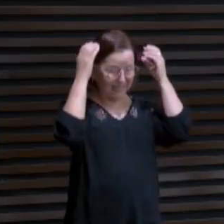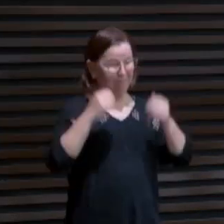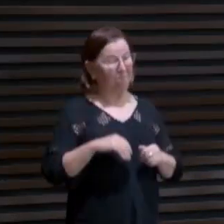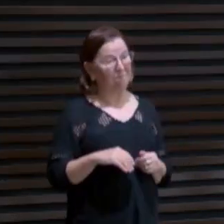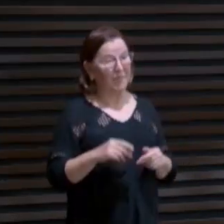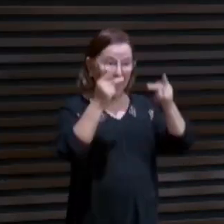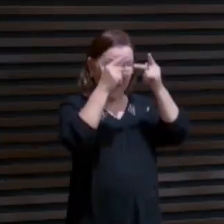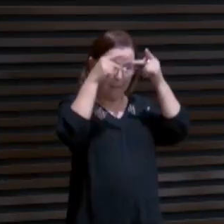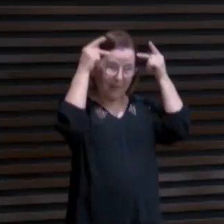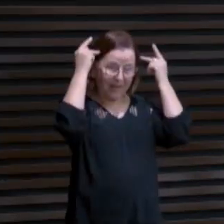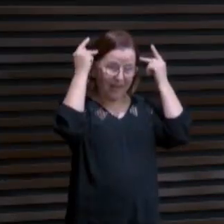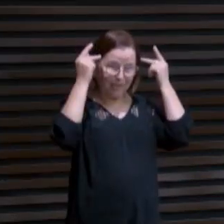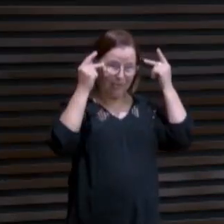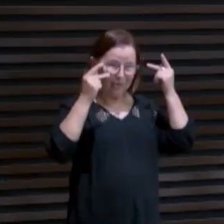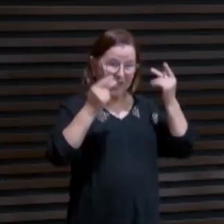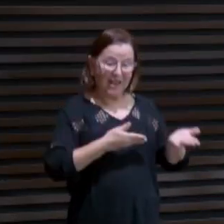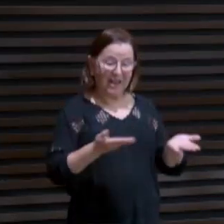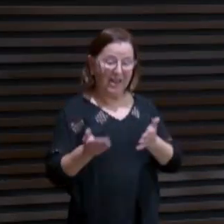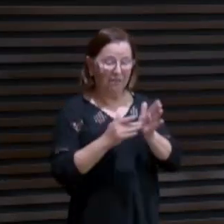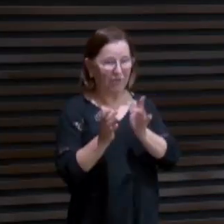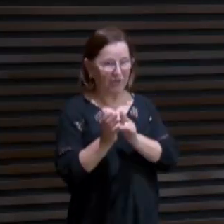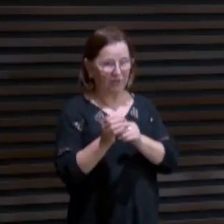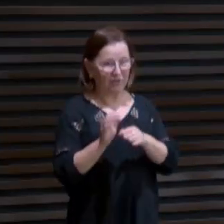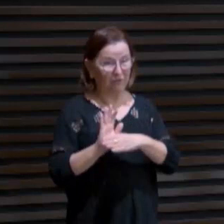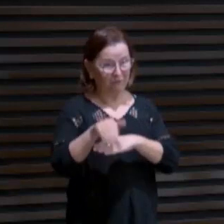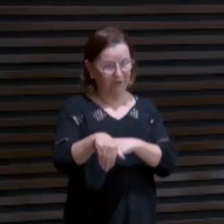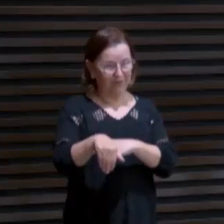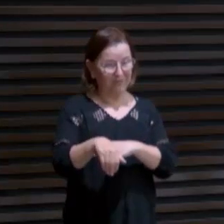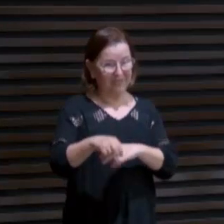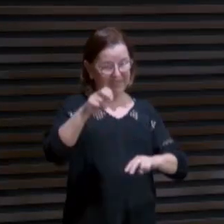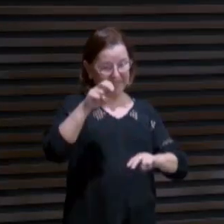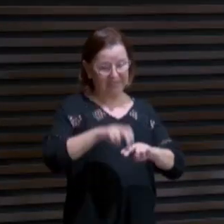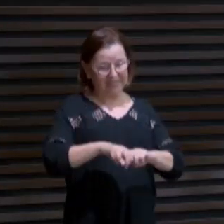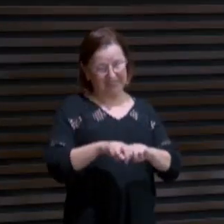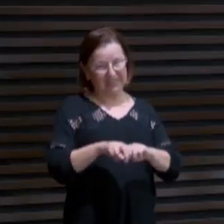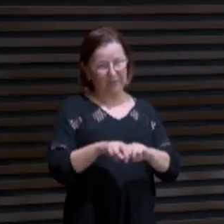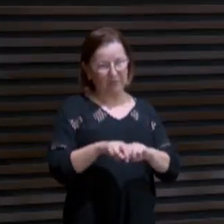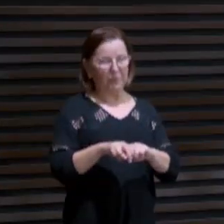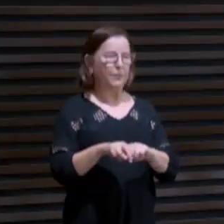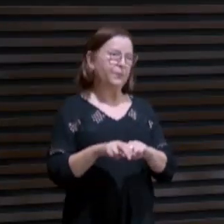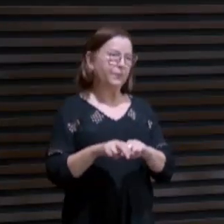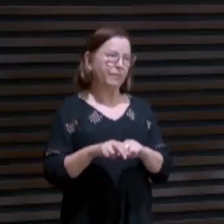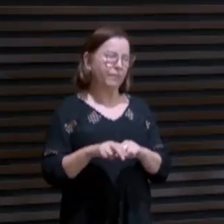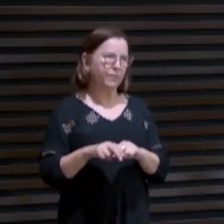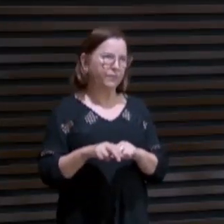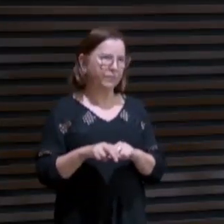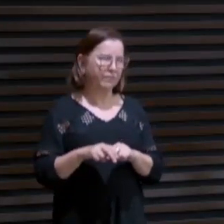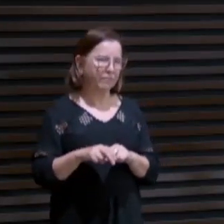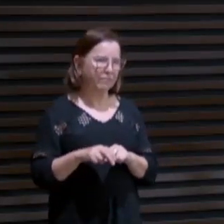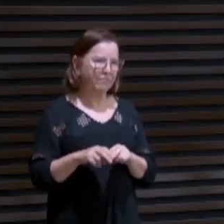trouxe Jesus para fora e sentou-se no tribunal, no lugar chamado Pavimento, no hebraico